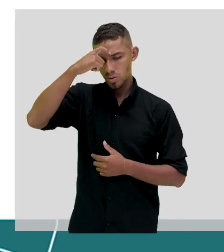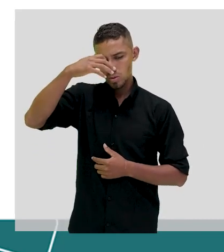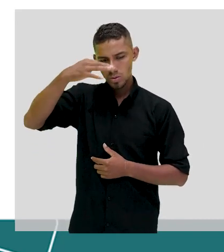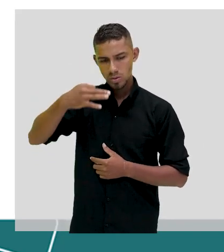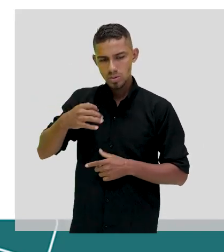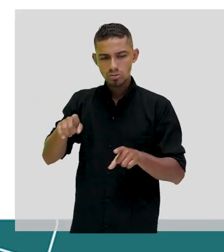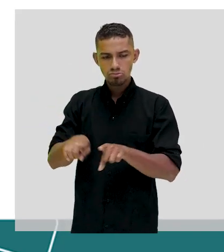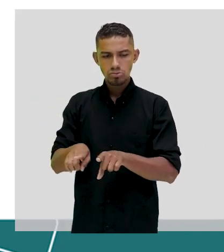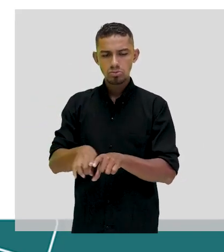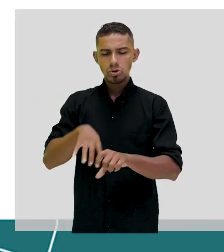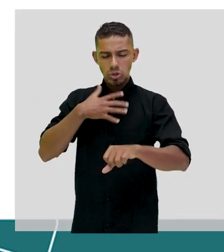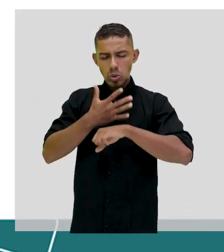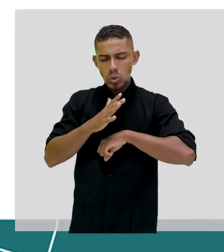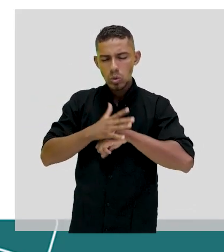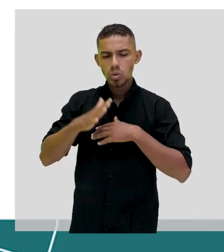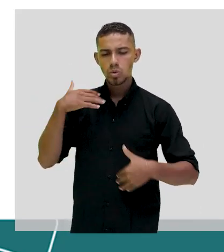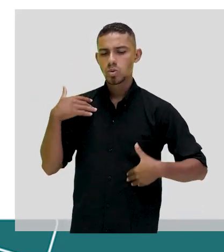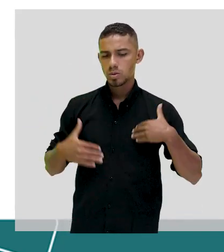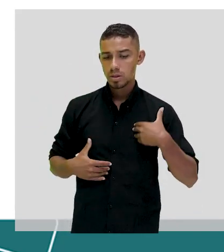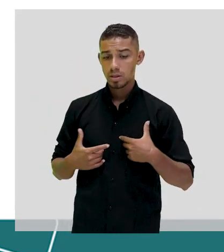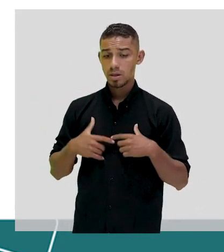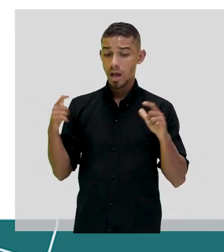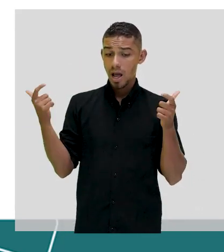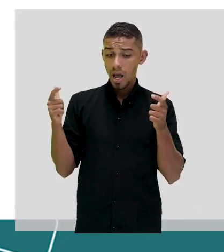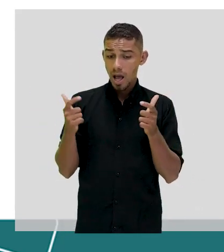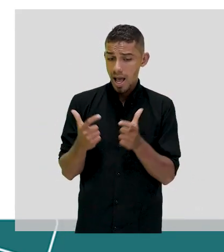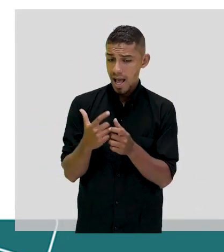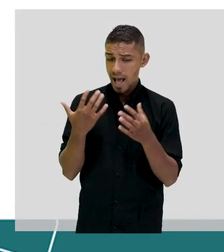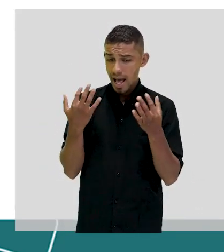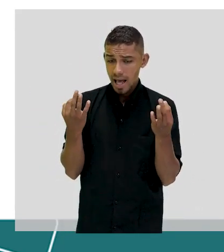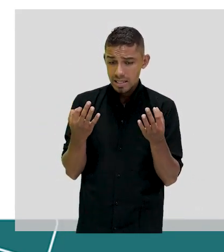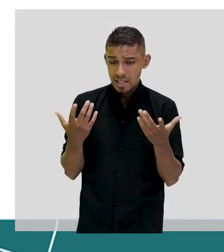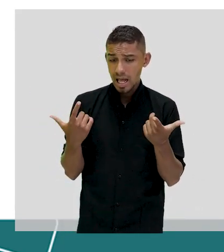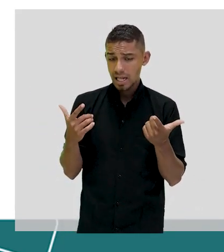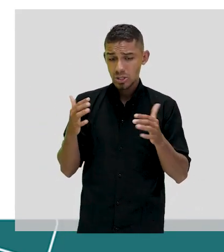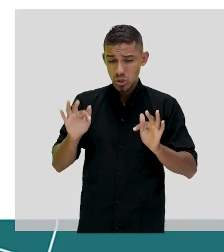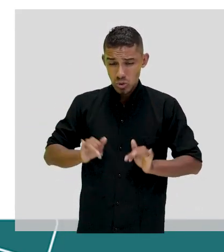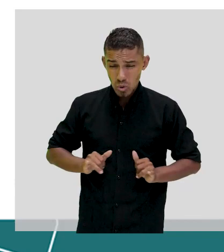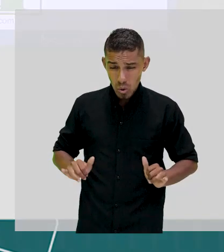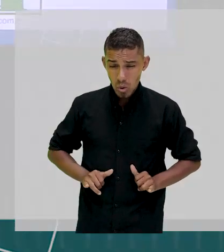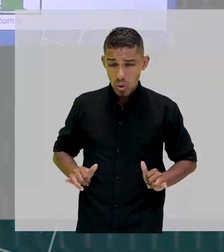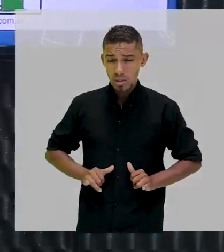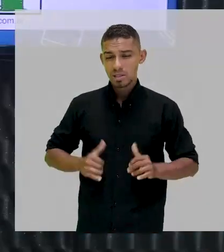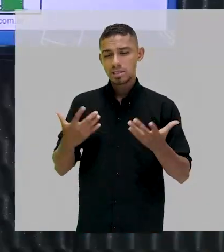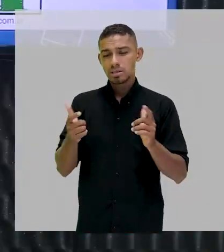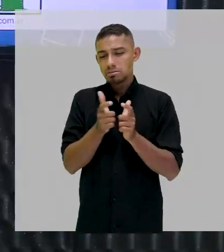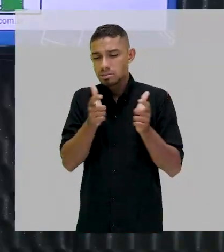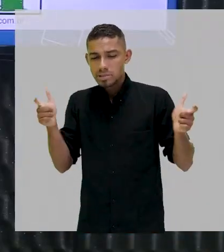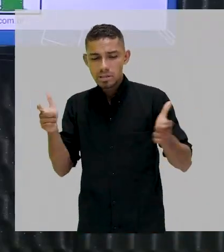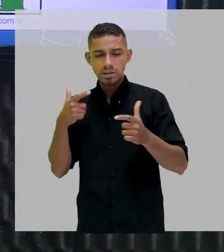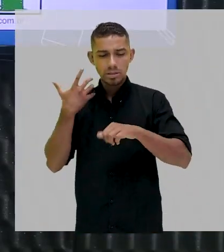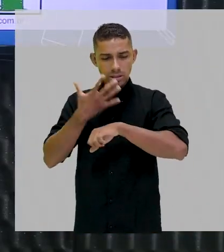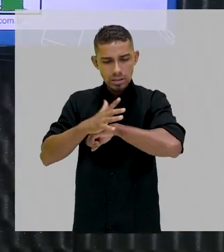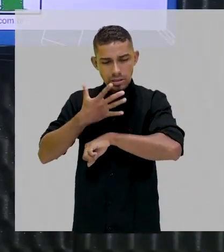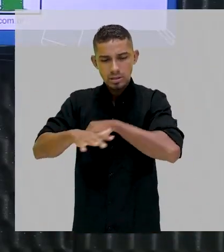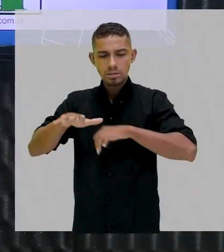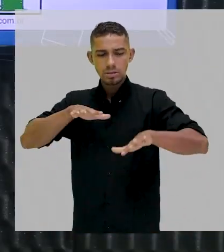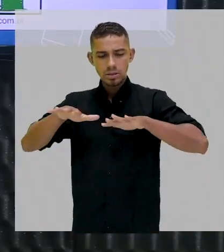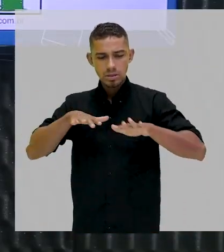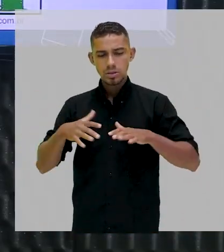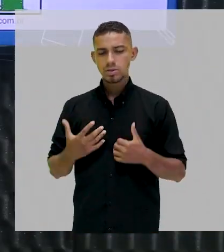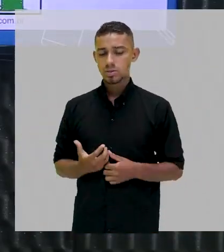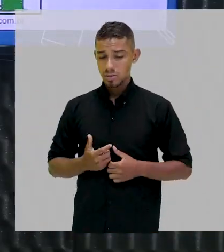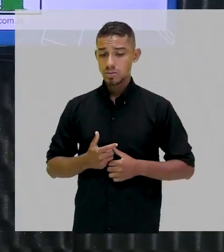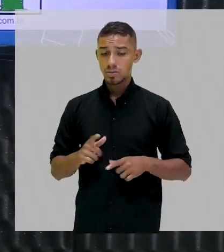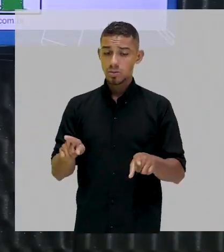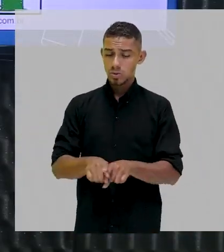o corpo, elimina as dores musculares, amplia a capacidade de executar movimentos,